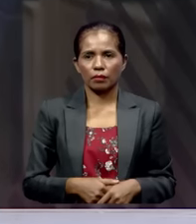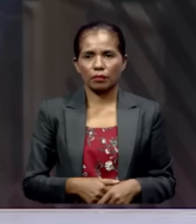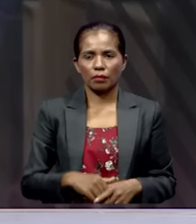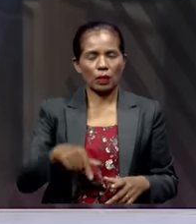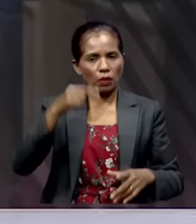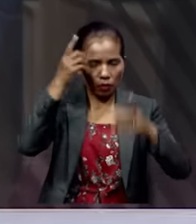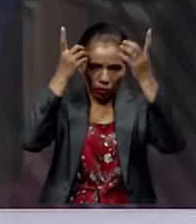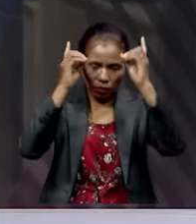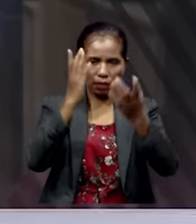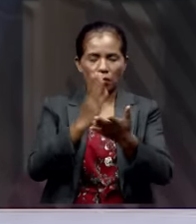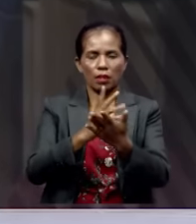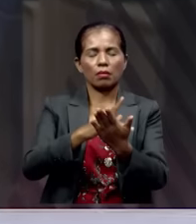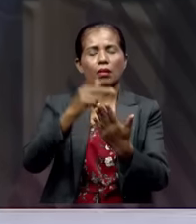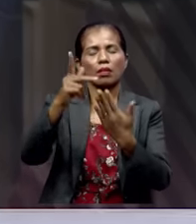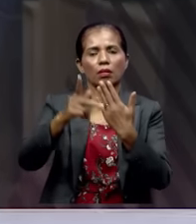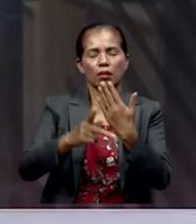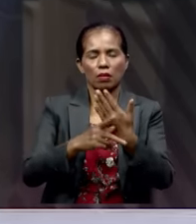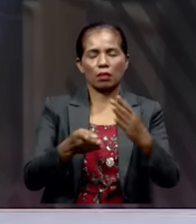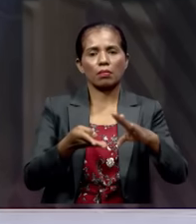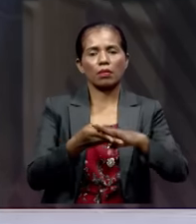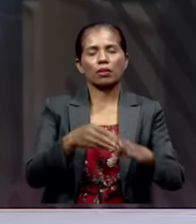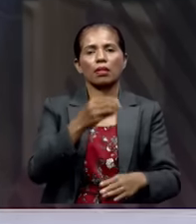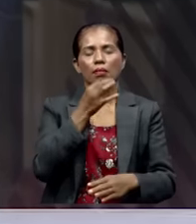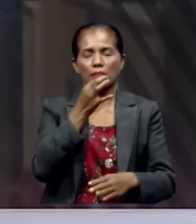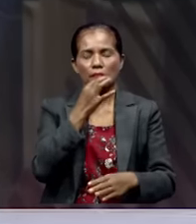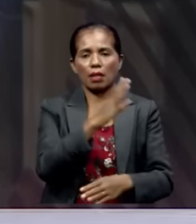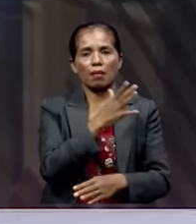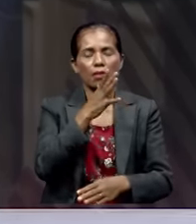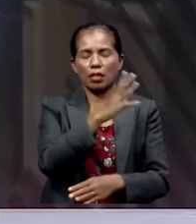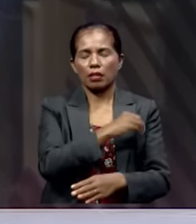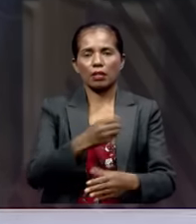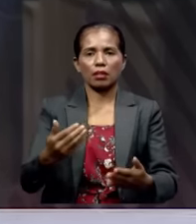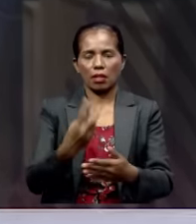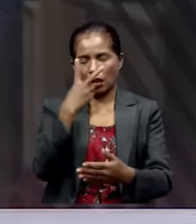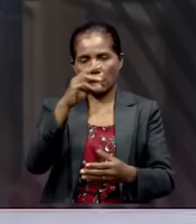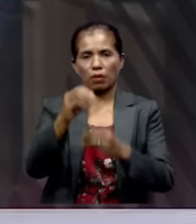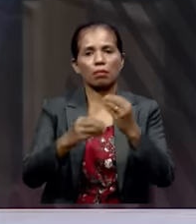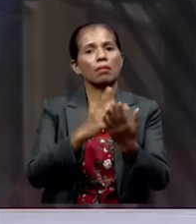O governo da Síria para o programa Bolsa da Mãe Geração FUN também se ralou a eleição para o programa.